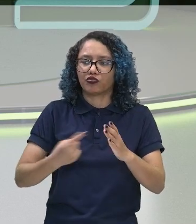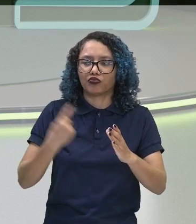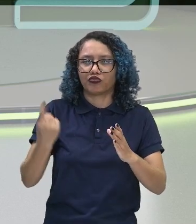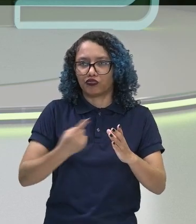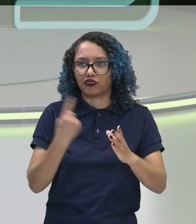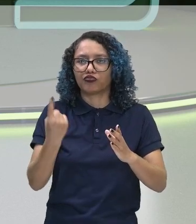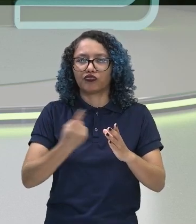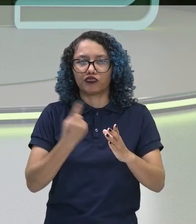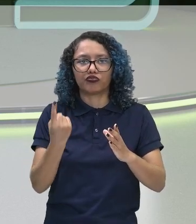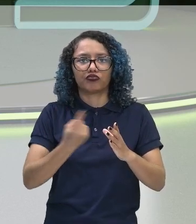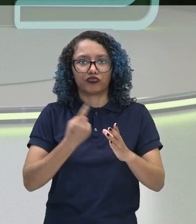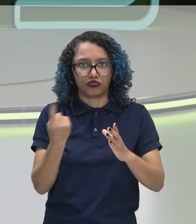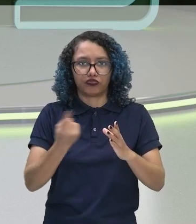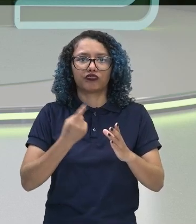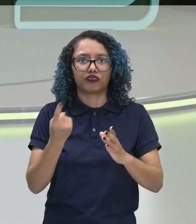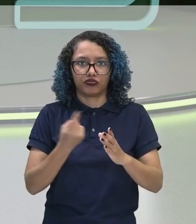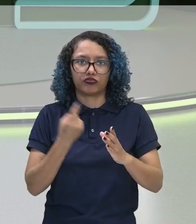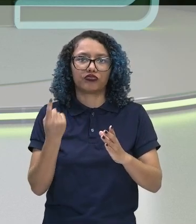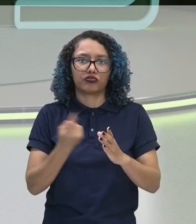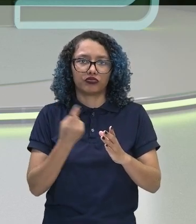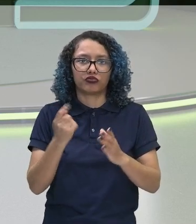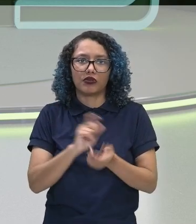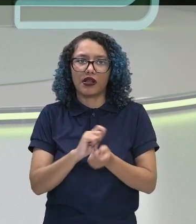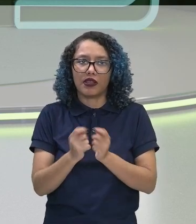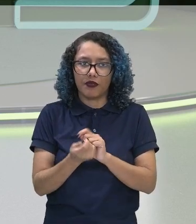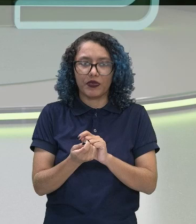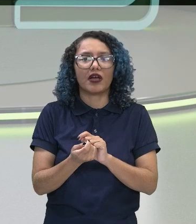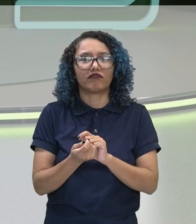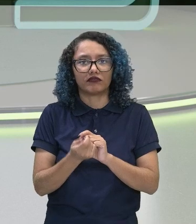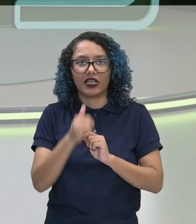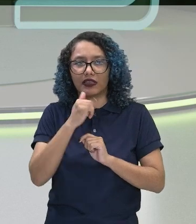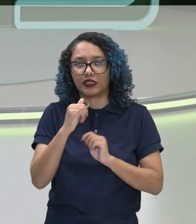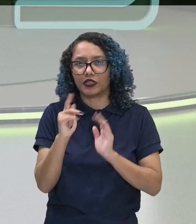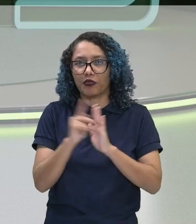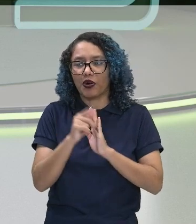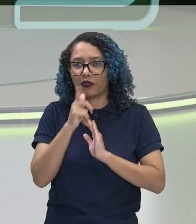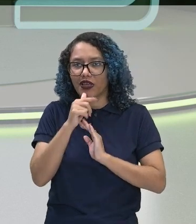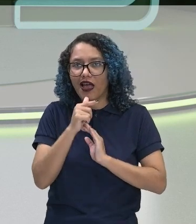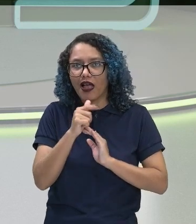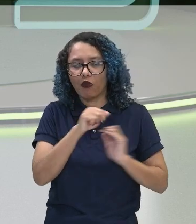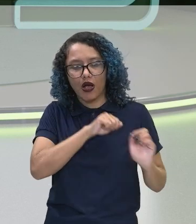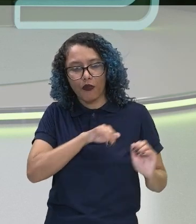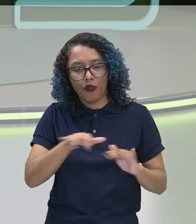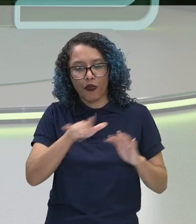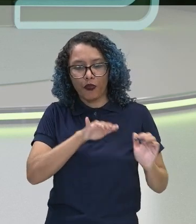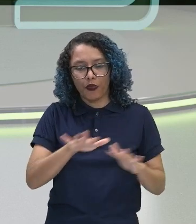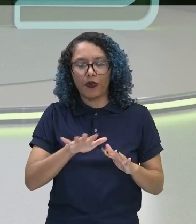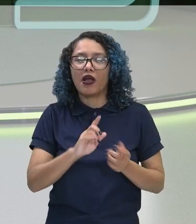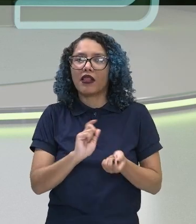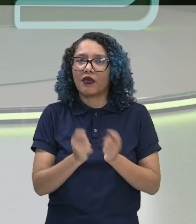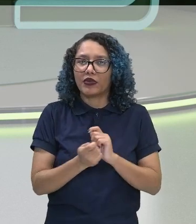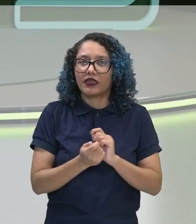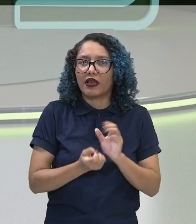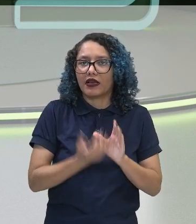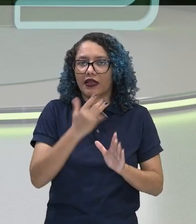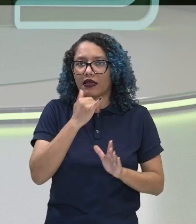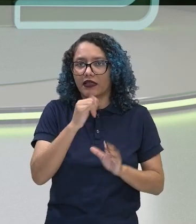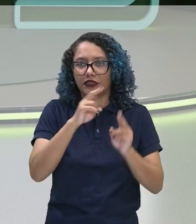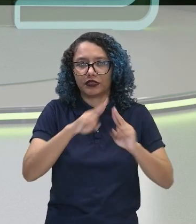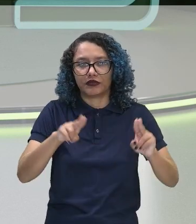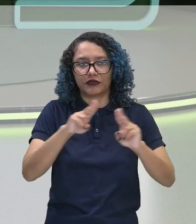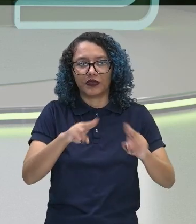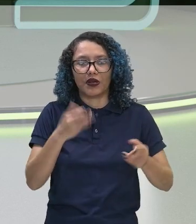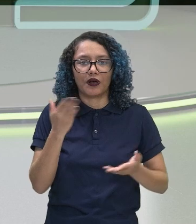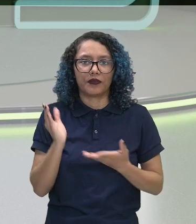por sua vez, vão aí transformar, né, essa energia da água circulando em energia elétrica. Então, você está vendo aí o fluxo,